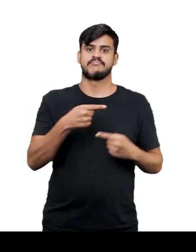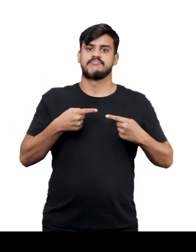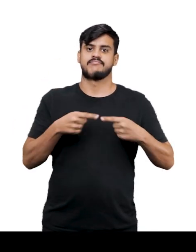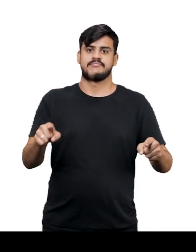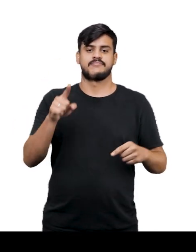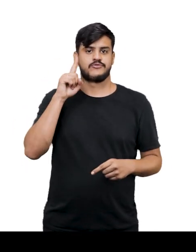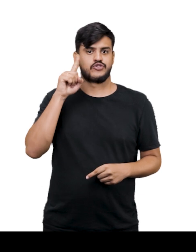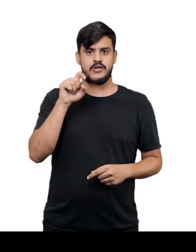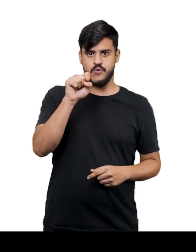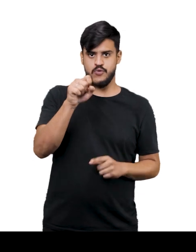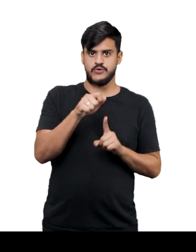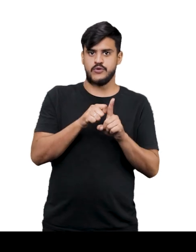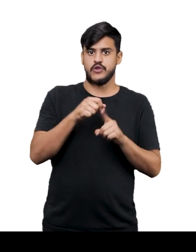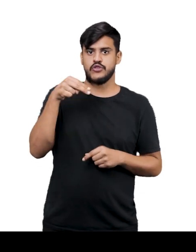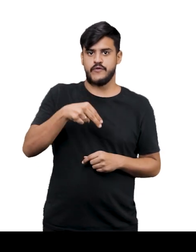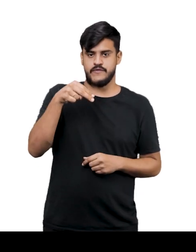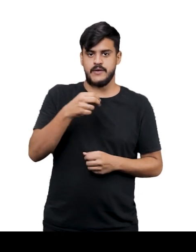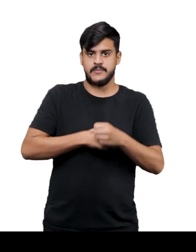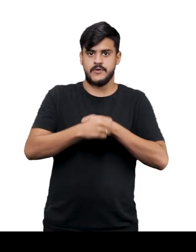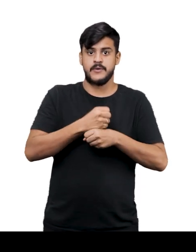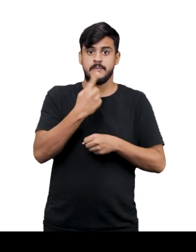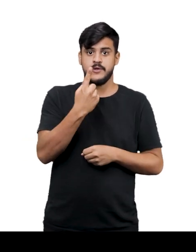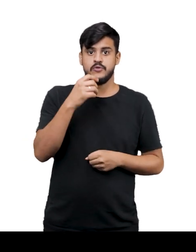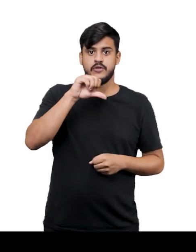sede ocorreu em 8 de novembro de